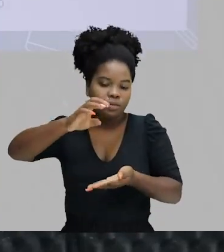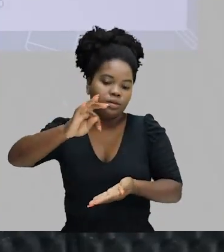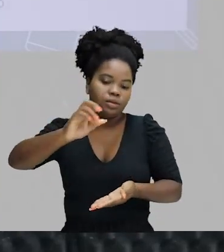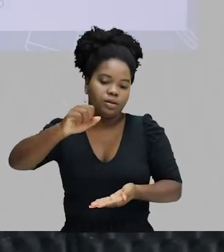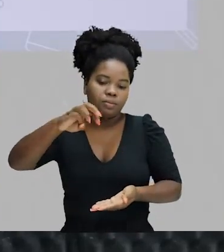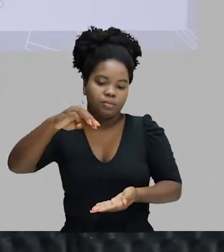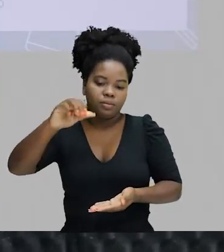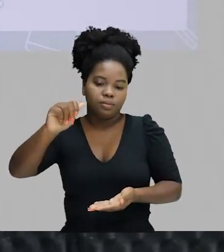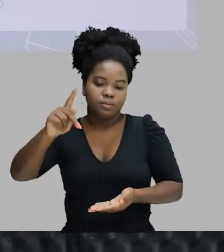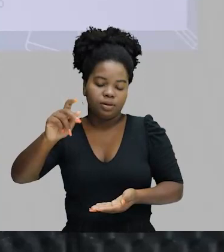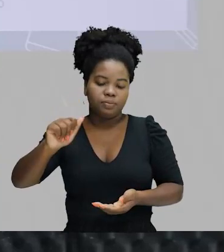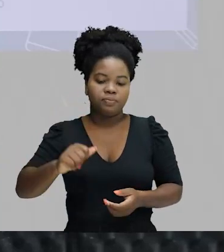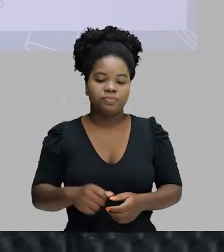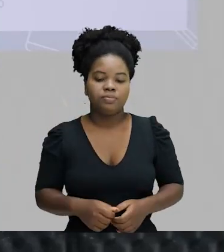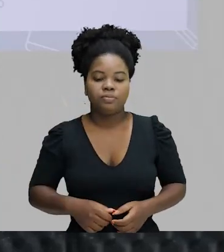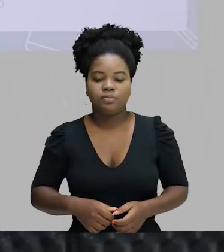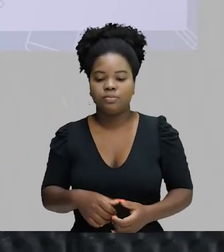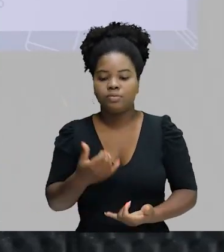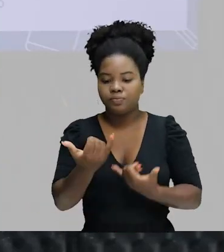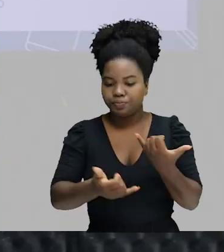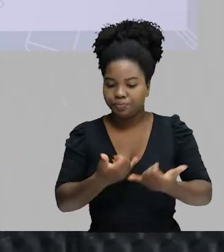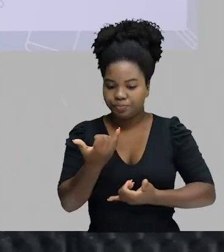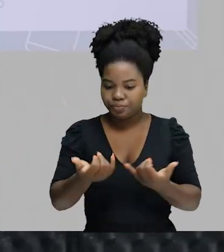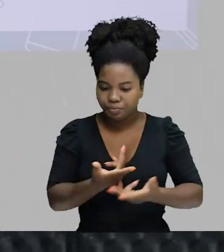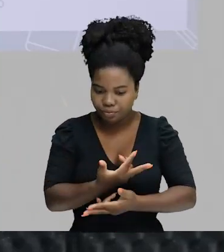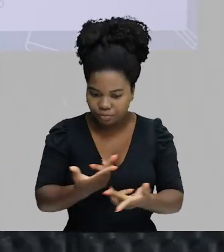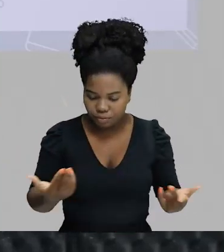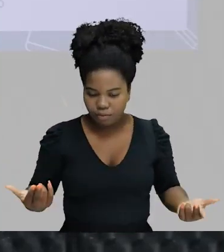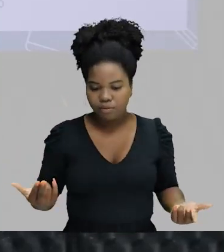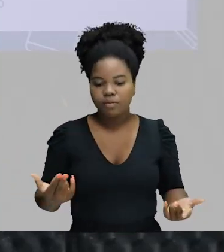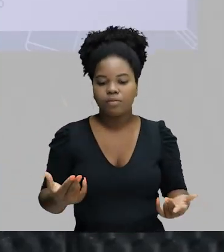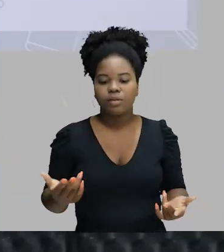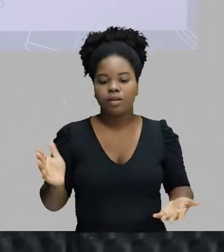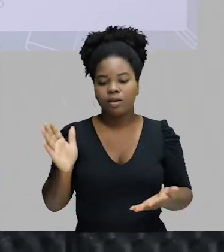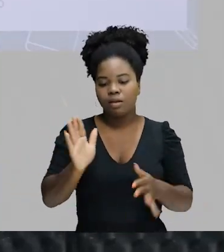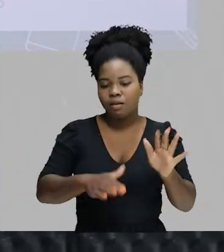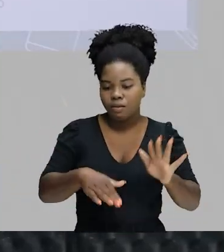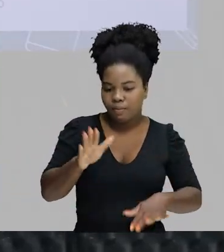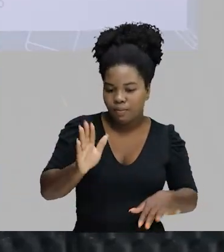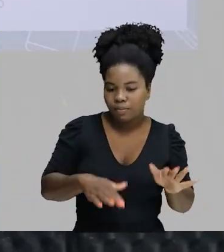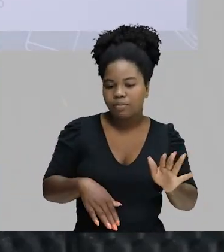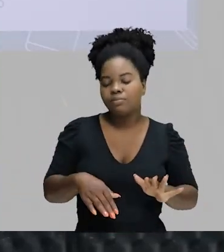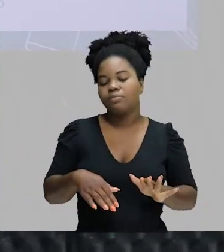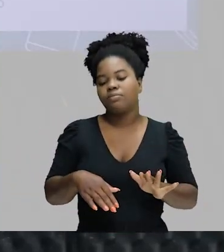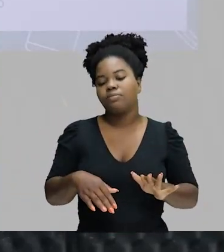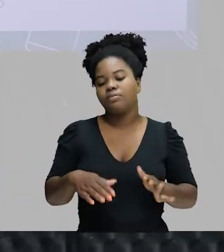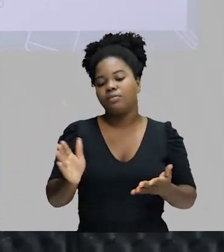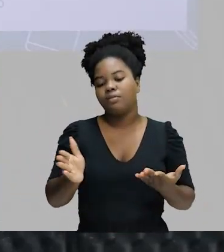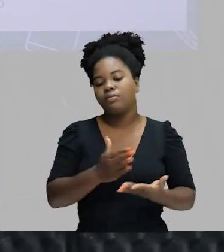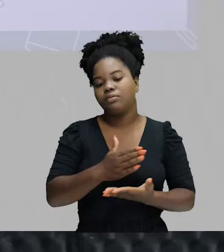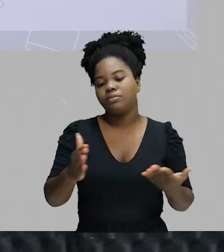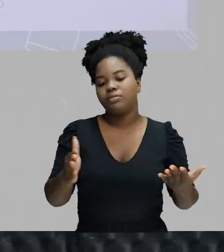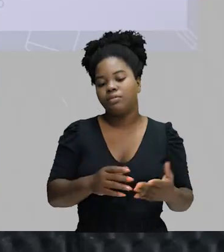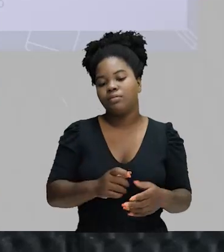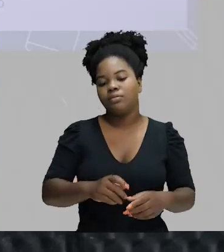em vários brinquedos, porque muitos são flexíveis, certo? A gente tem o uso